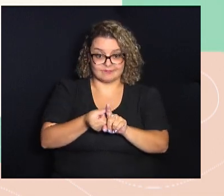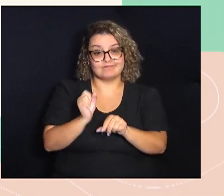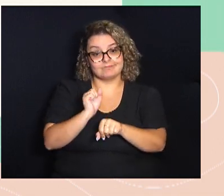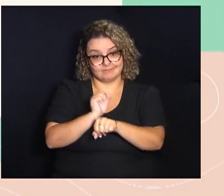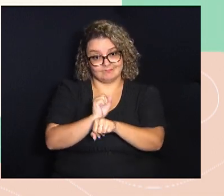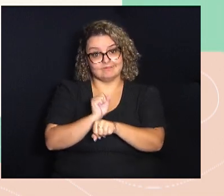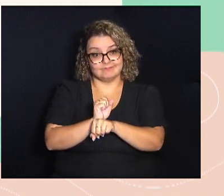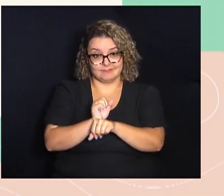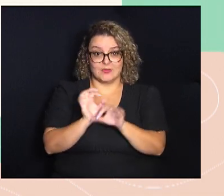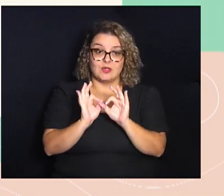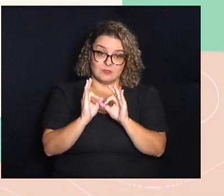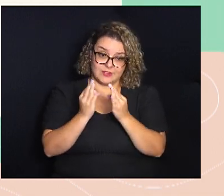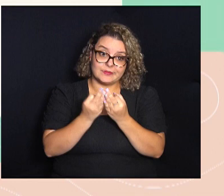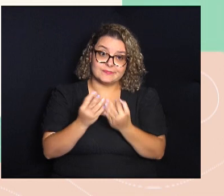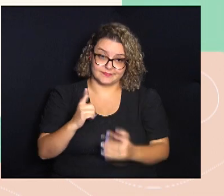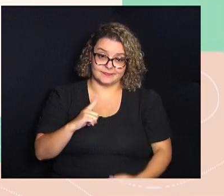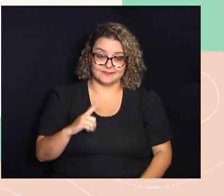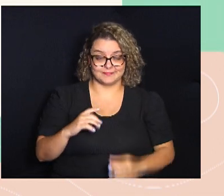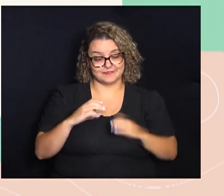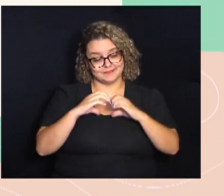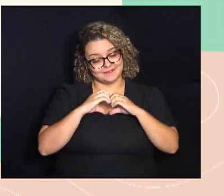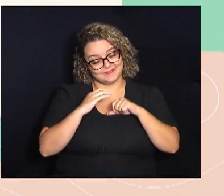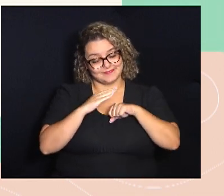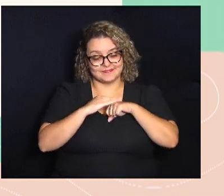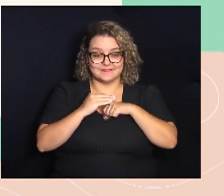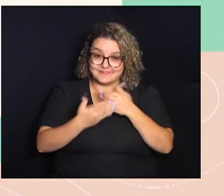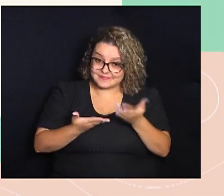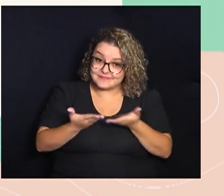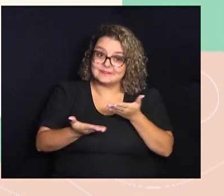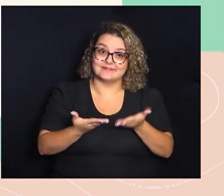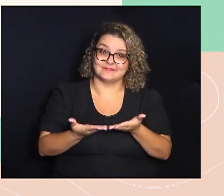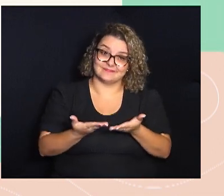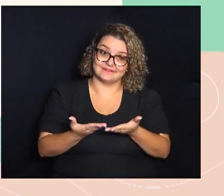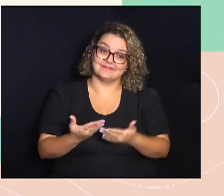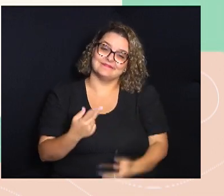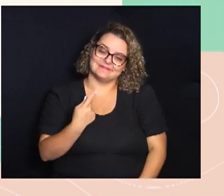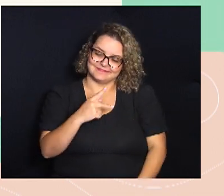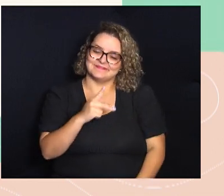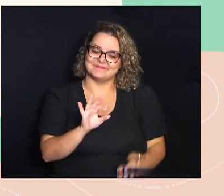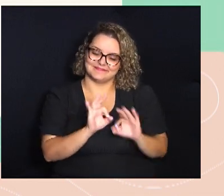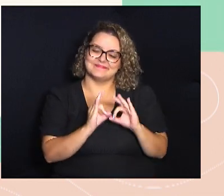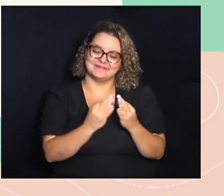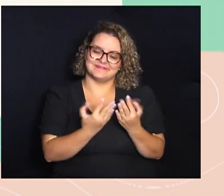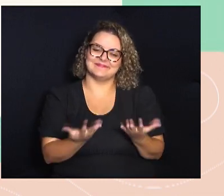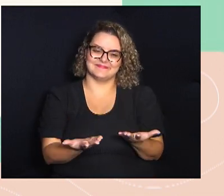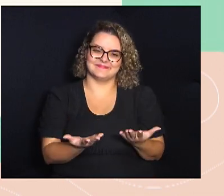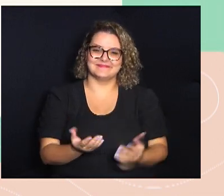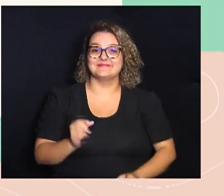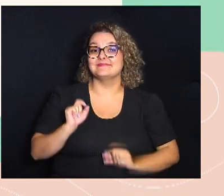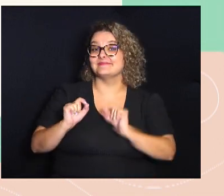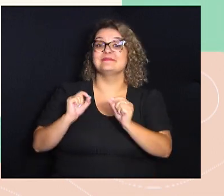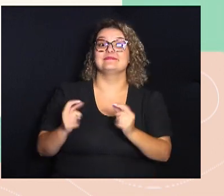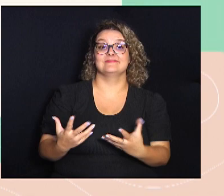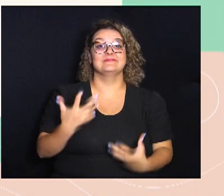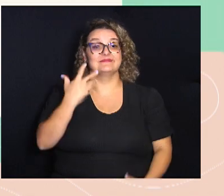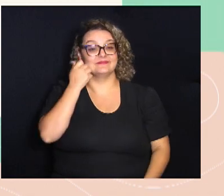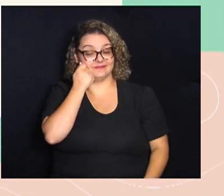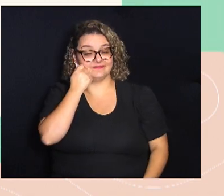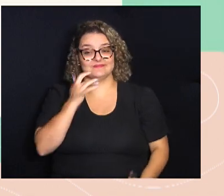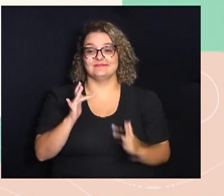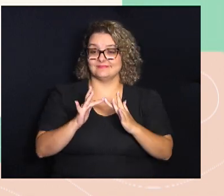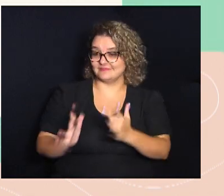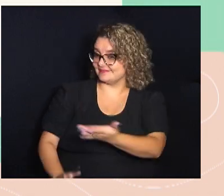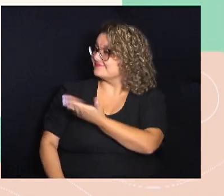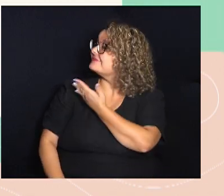de uma família que tenha muito carinho e cuidado para chamar de sua. Para quem quiser adotar, entre em contato